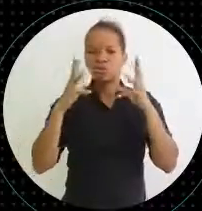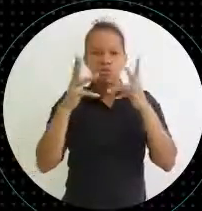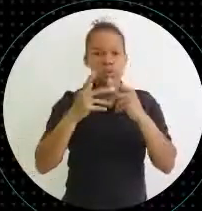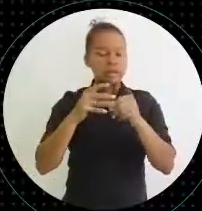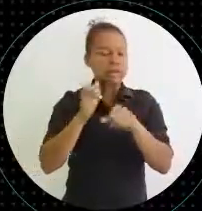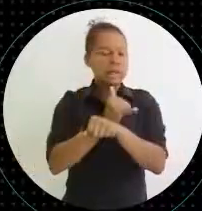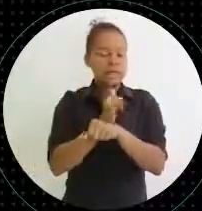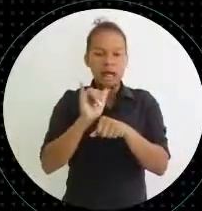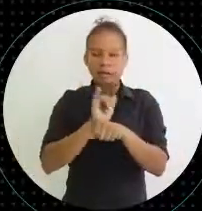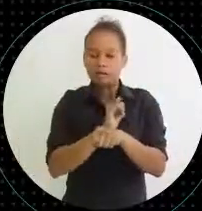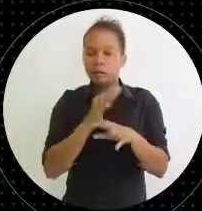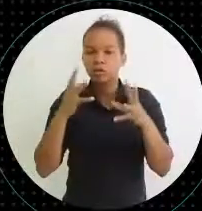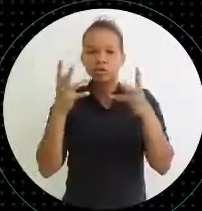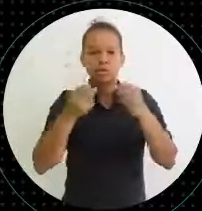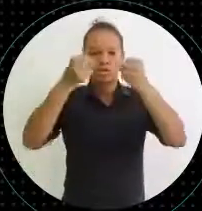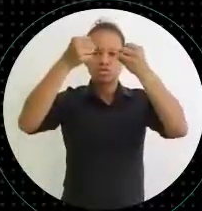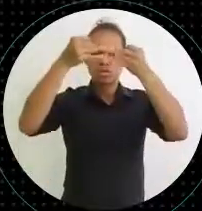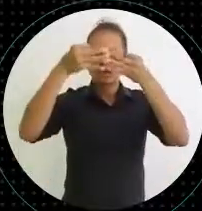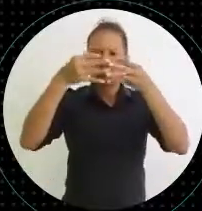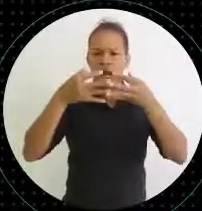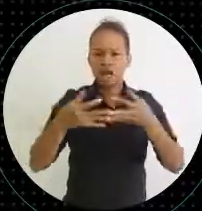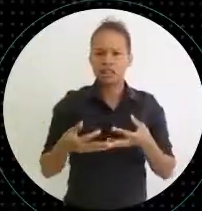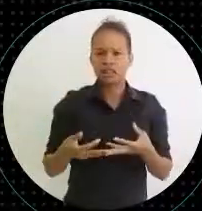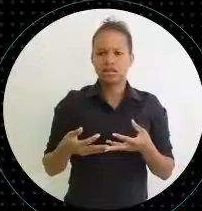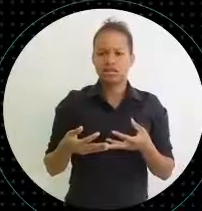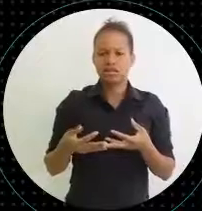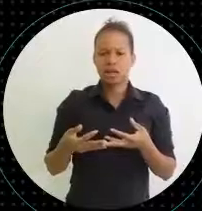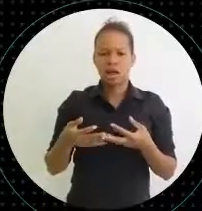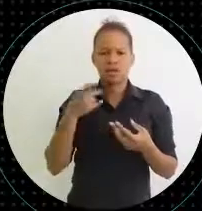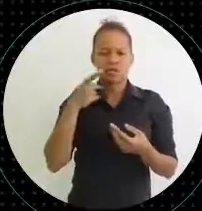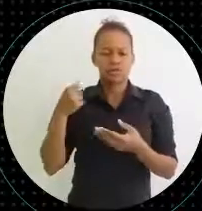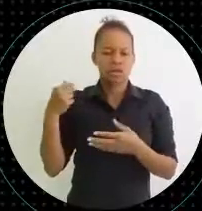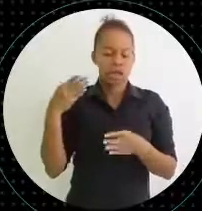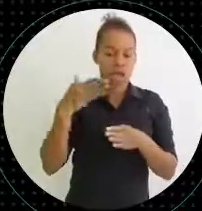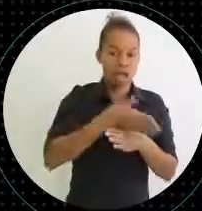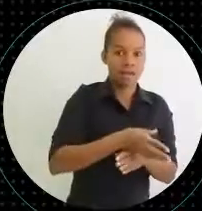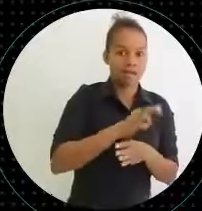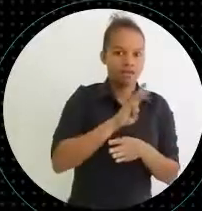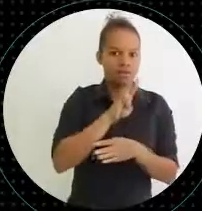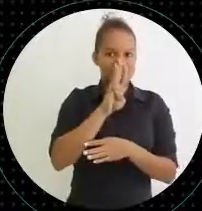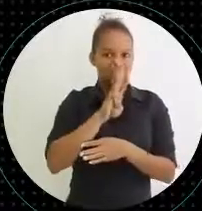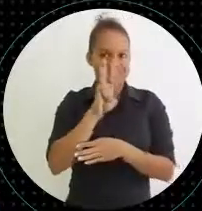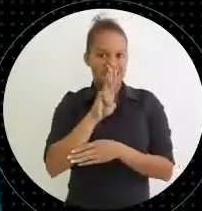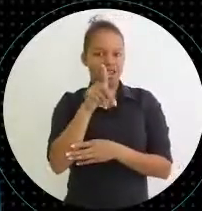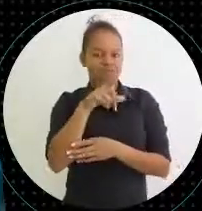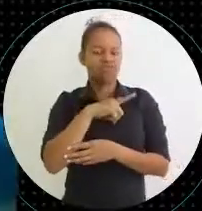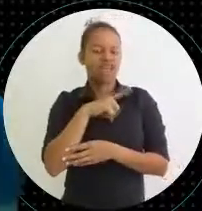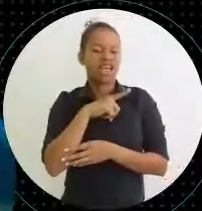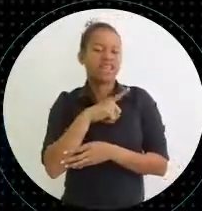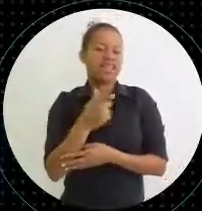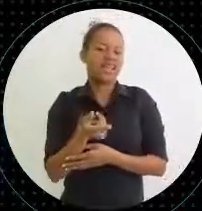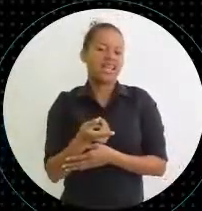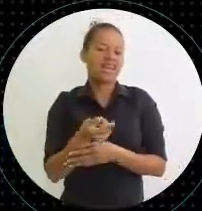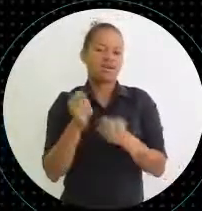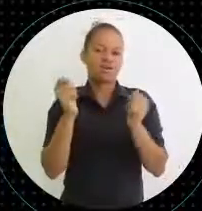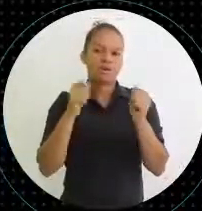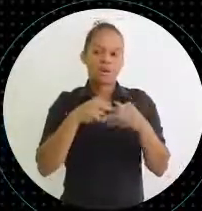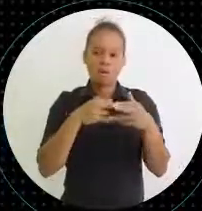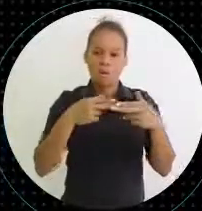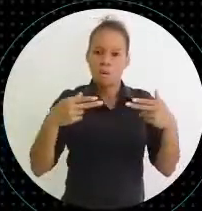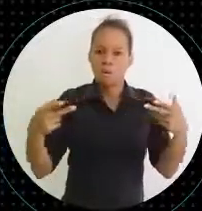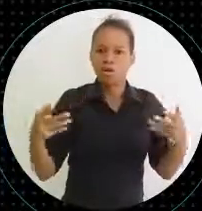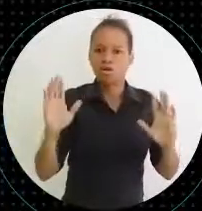as características, todas as explicações do Bootstrap. Você visita esse site e ele vai ter